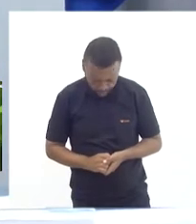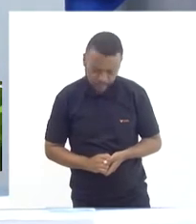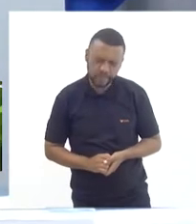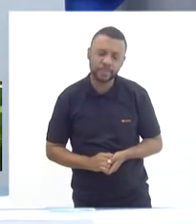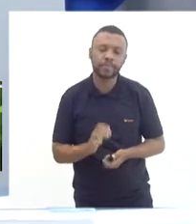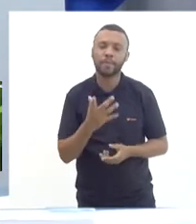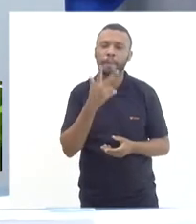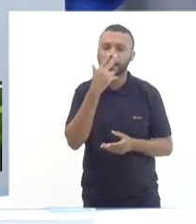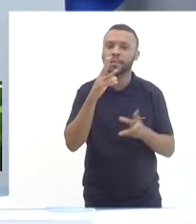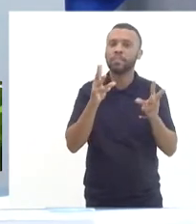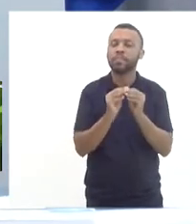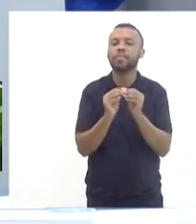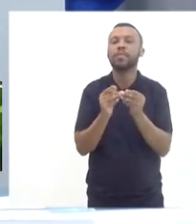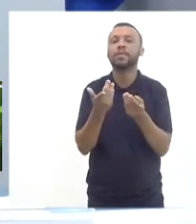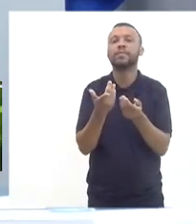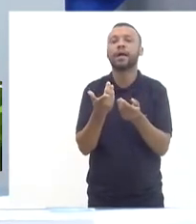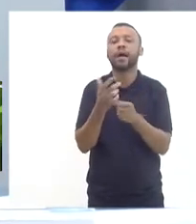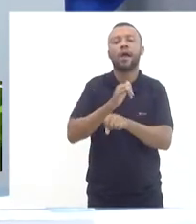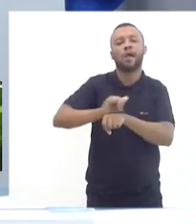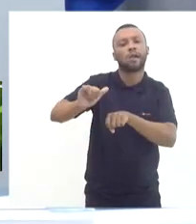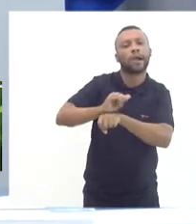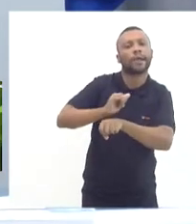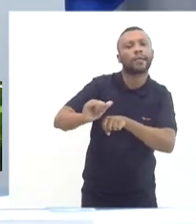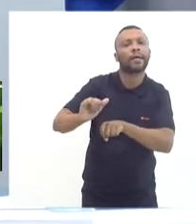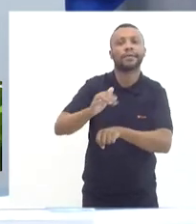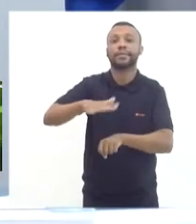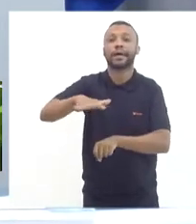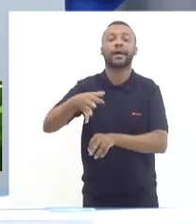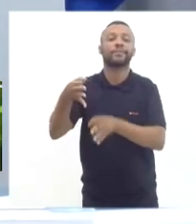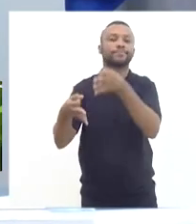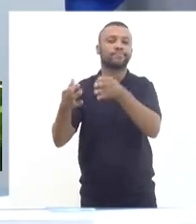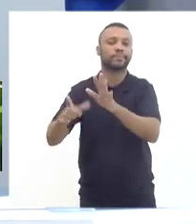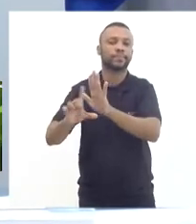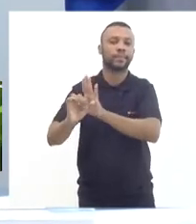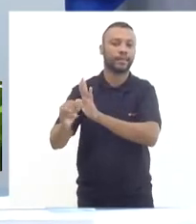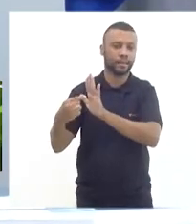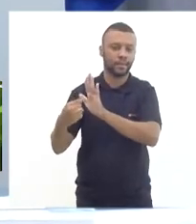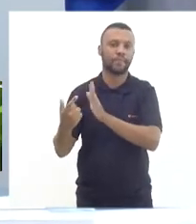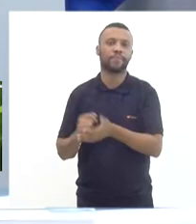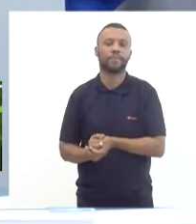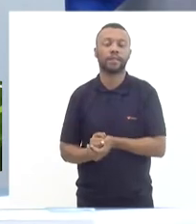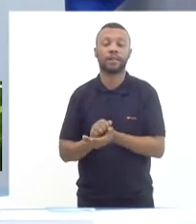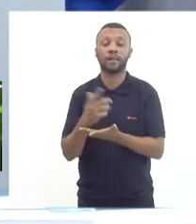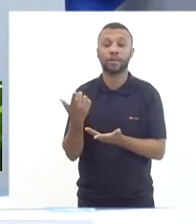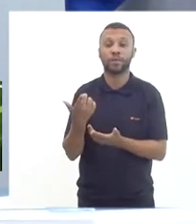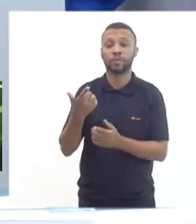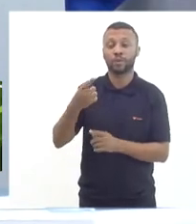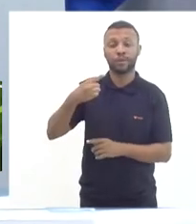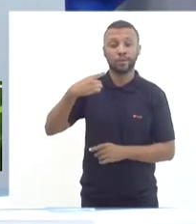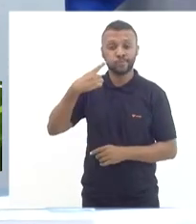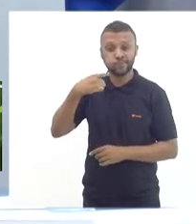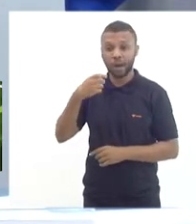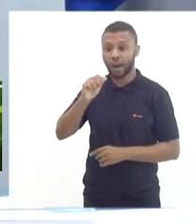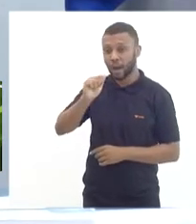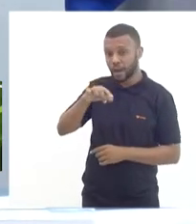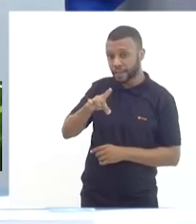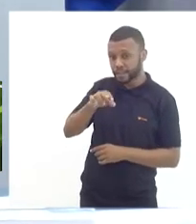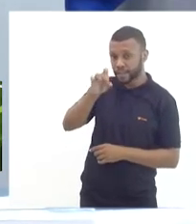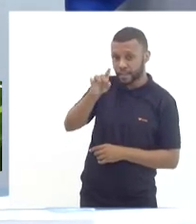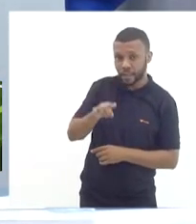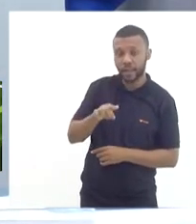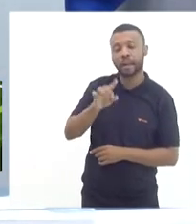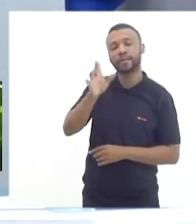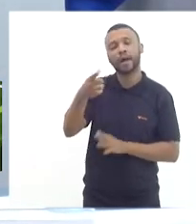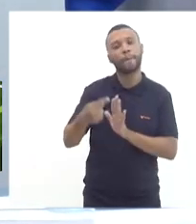da técnica legislativa. Mas, na sua preocupação, o doutor André já abordou